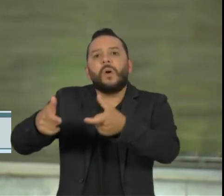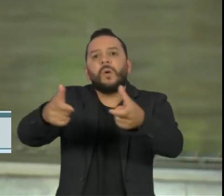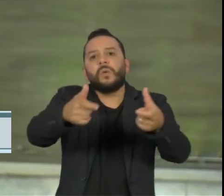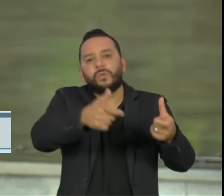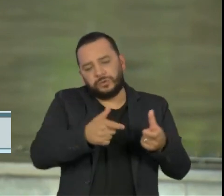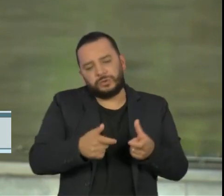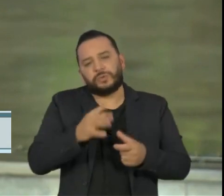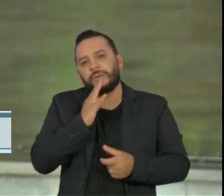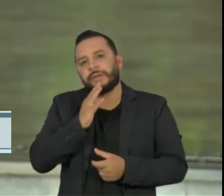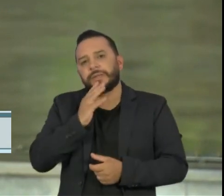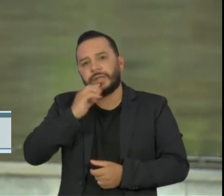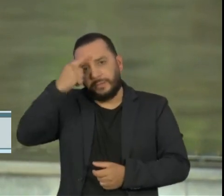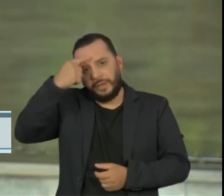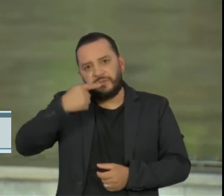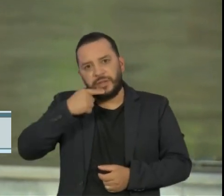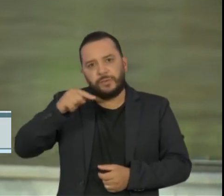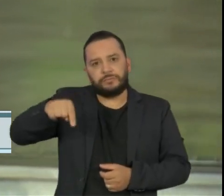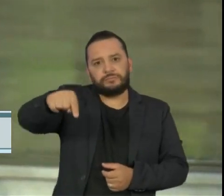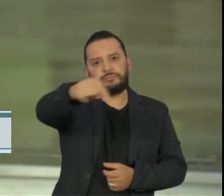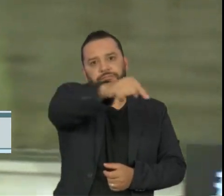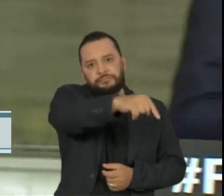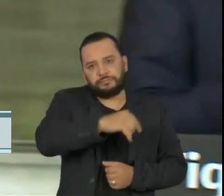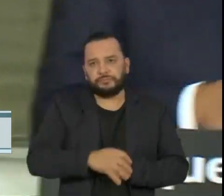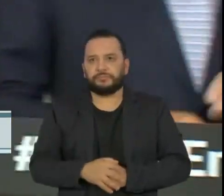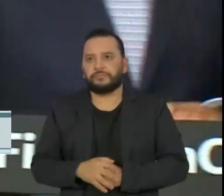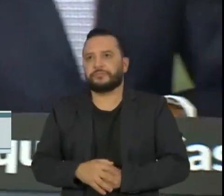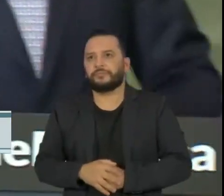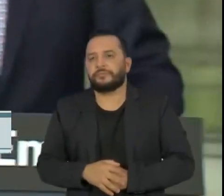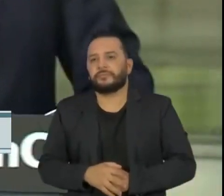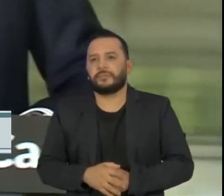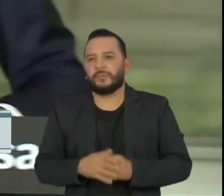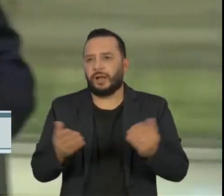cada região. Obrigado, Patrícia. Doutor Dimas.